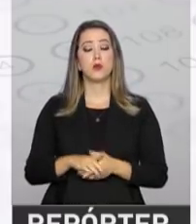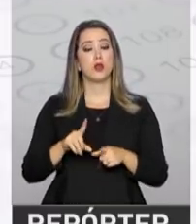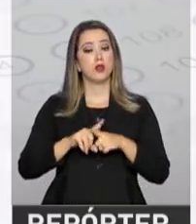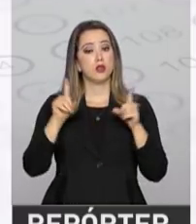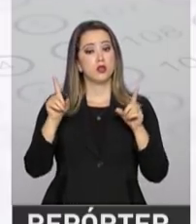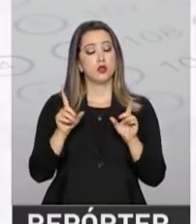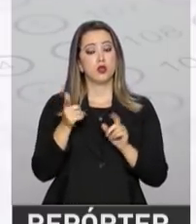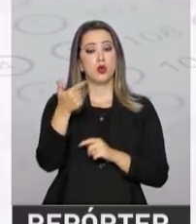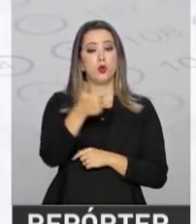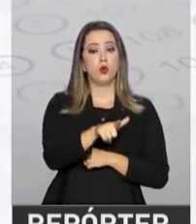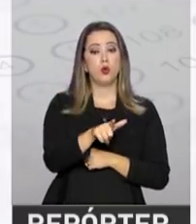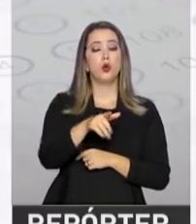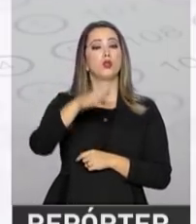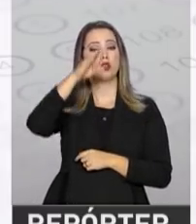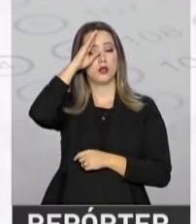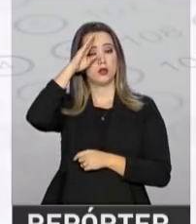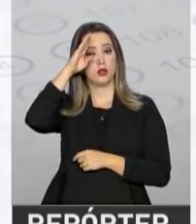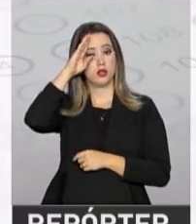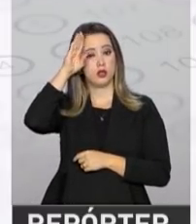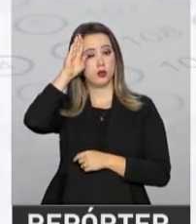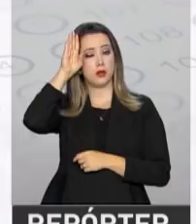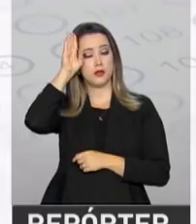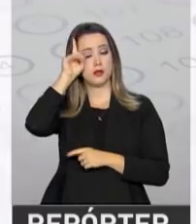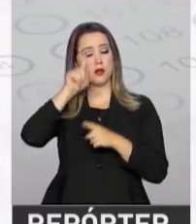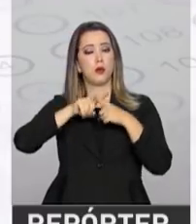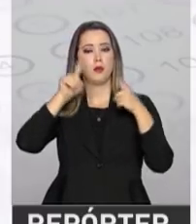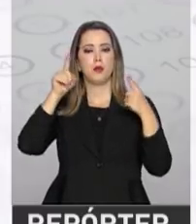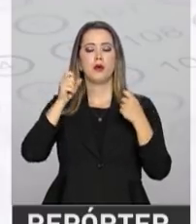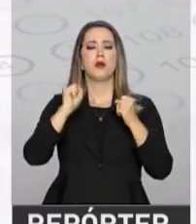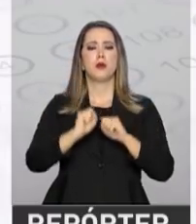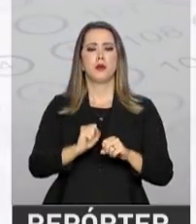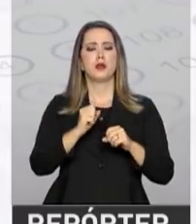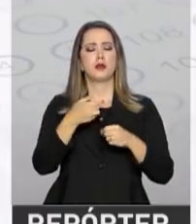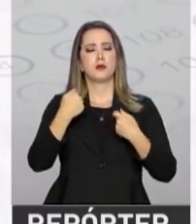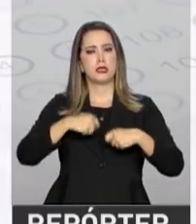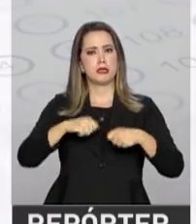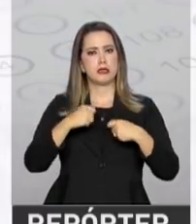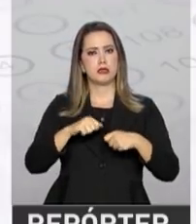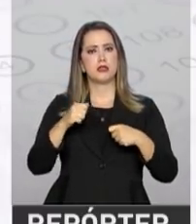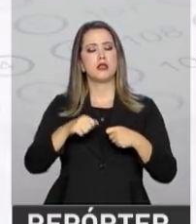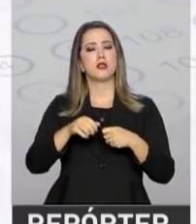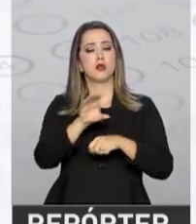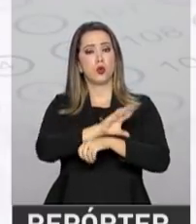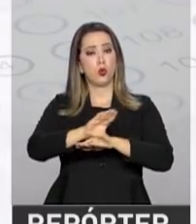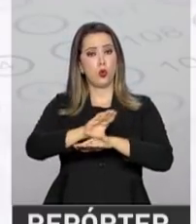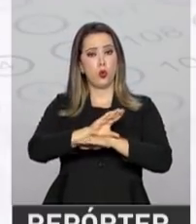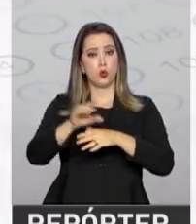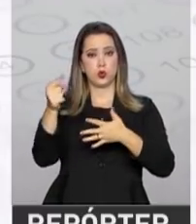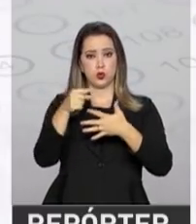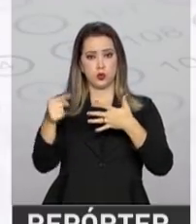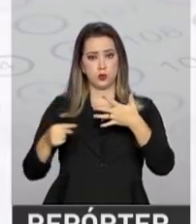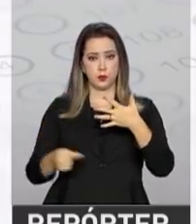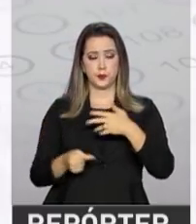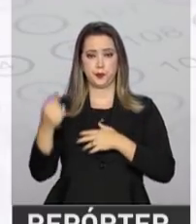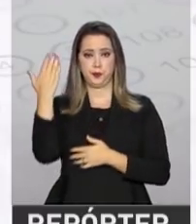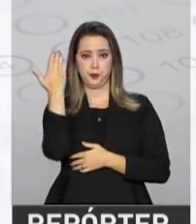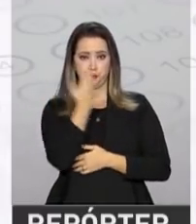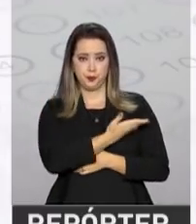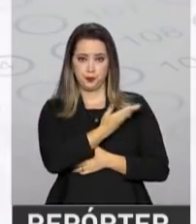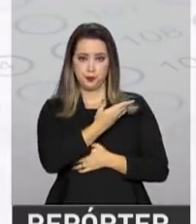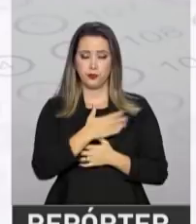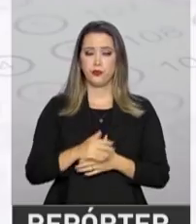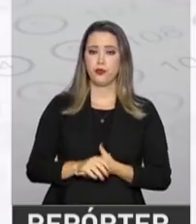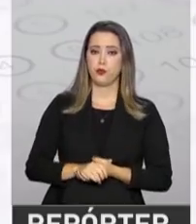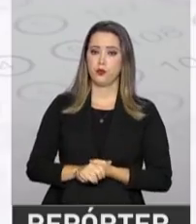já para o cargo de oficial técnico de inteligência é necessário diploma de ensino superior nas seguintes áreas administração